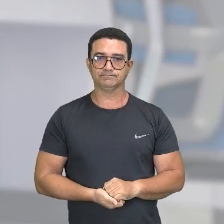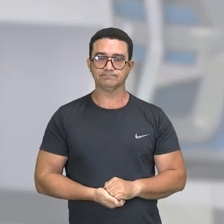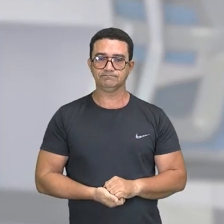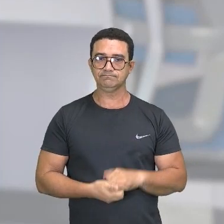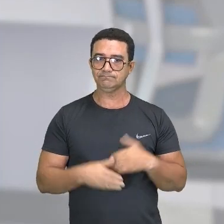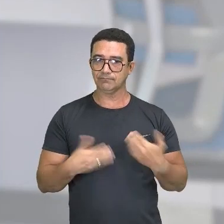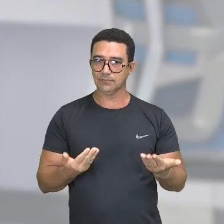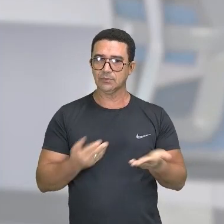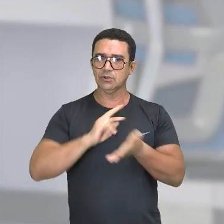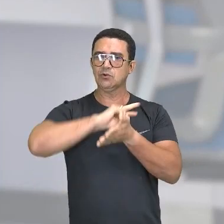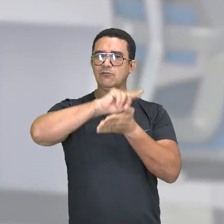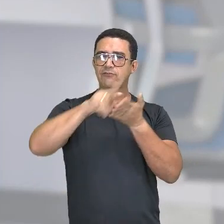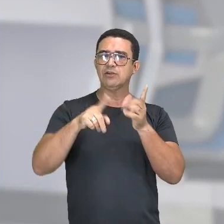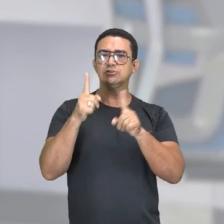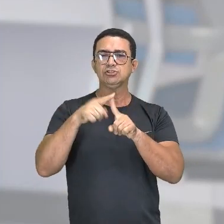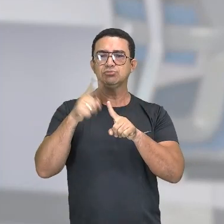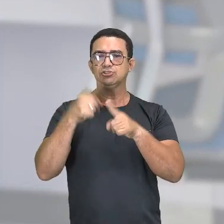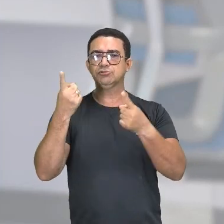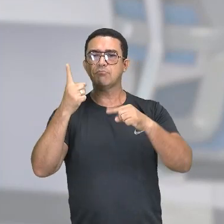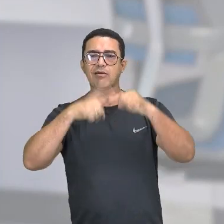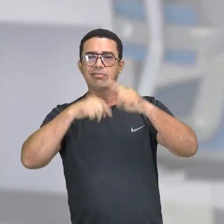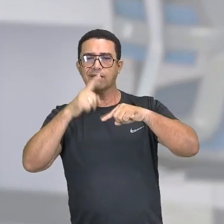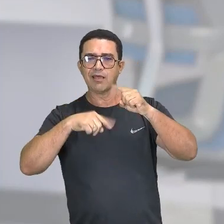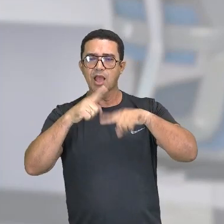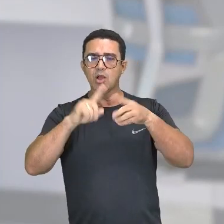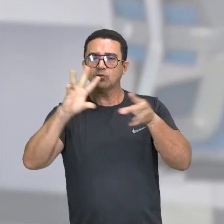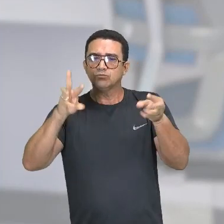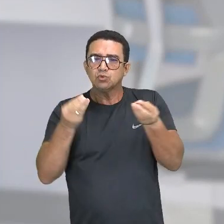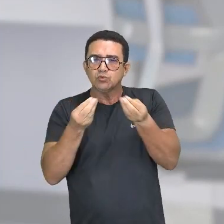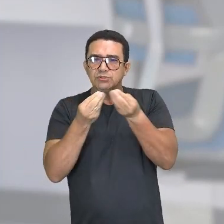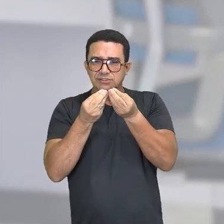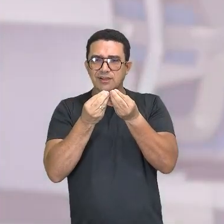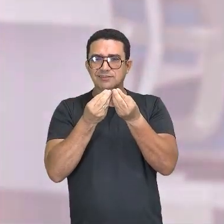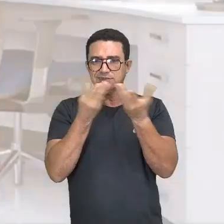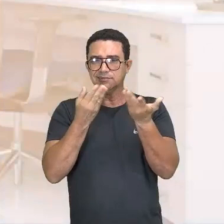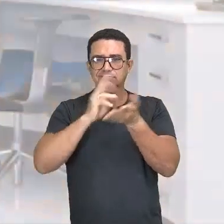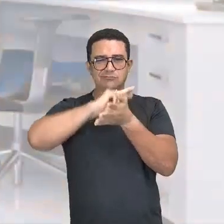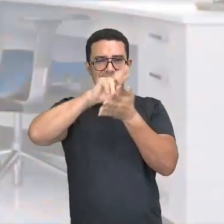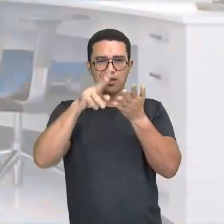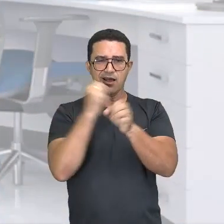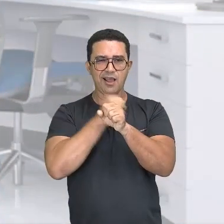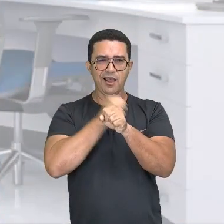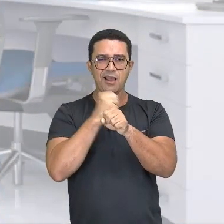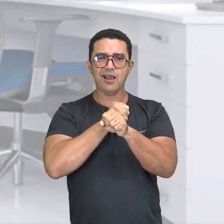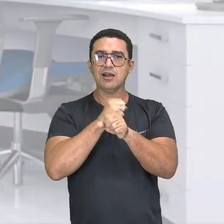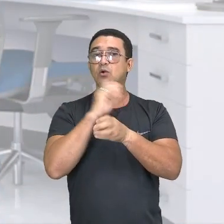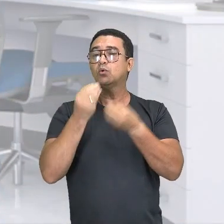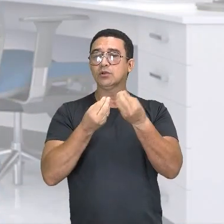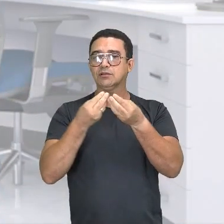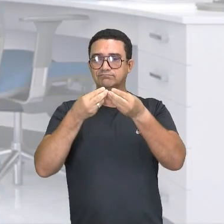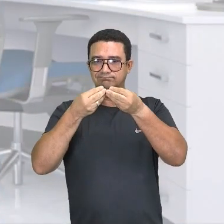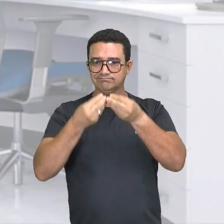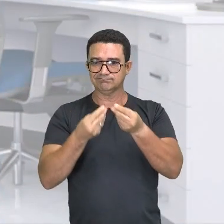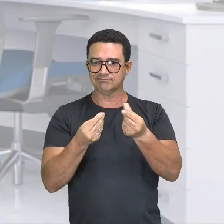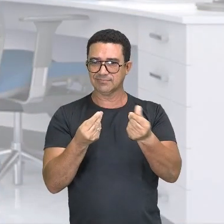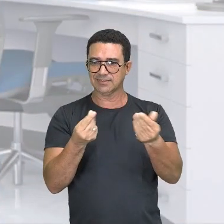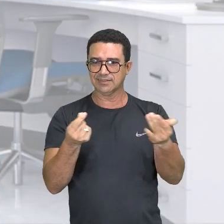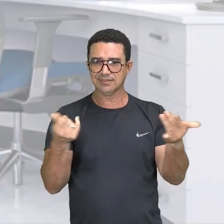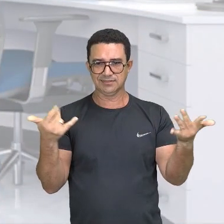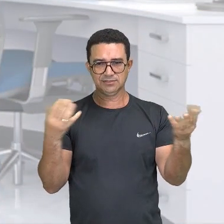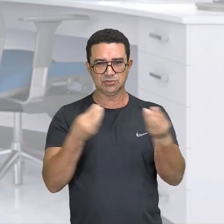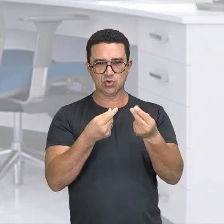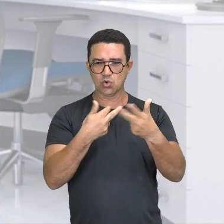combustíveis fósseis são substâncias formadas há milhares de anos pela decomposição de